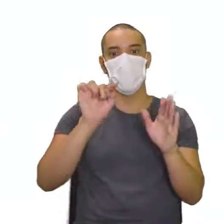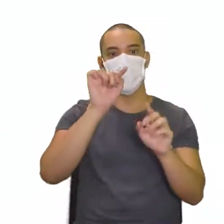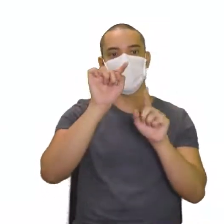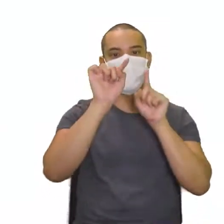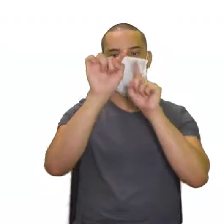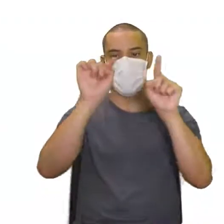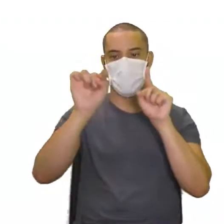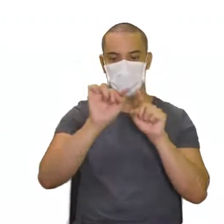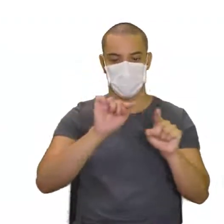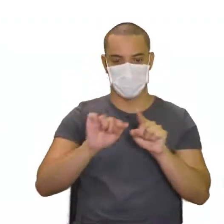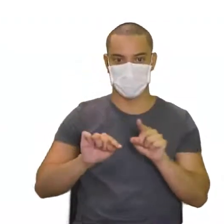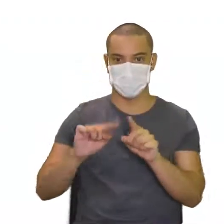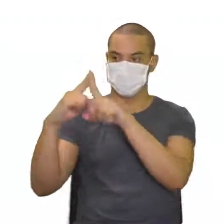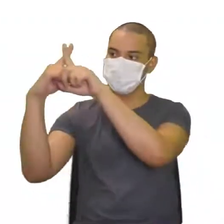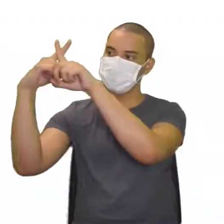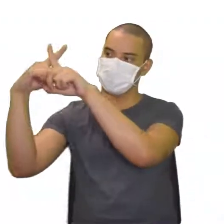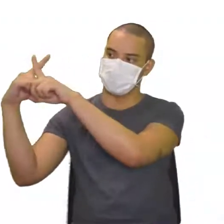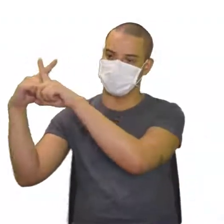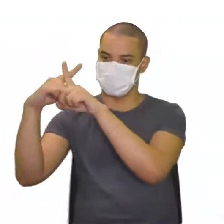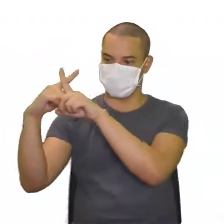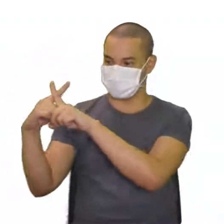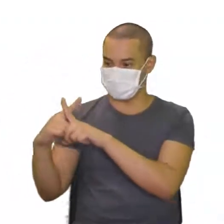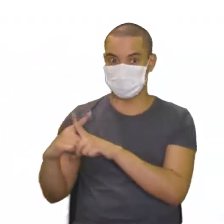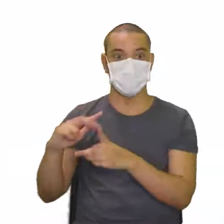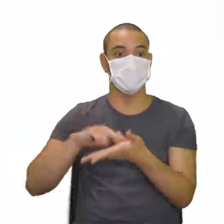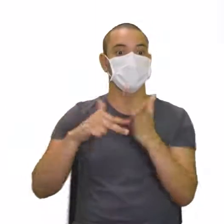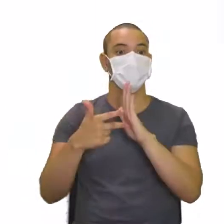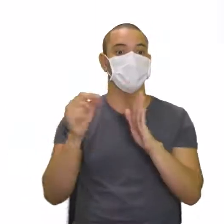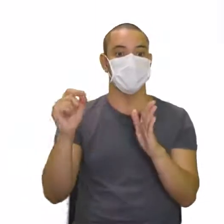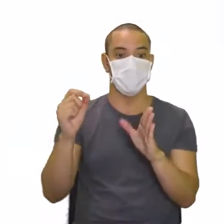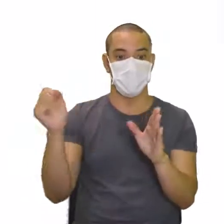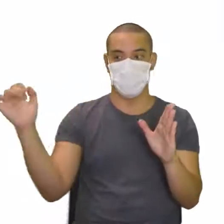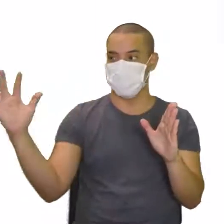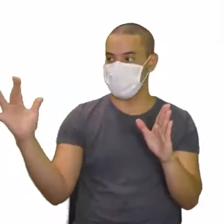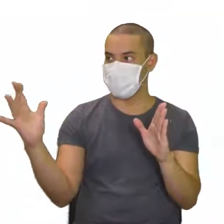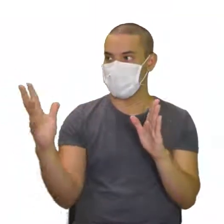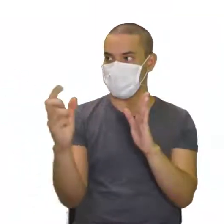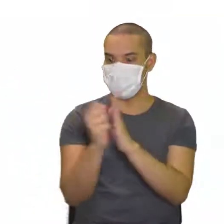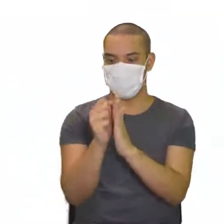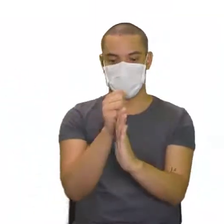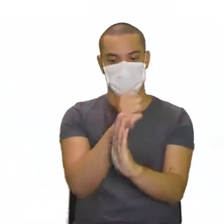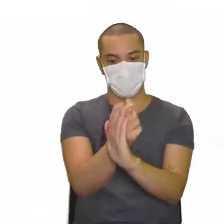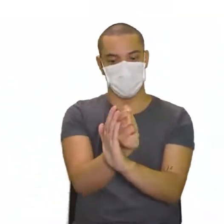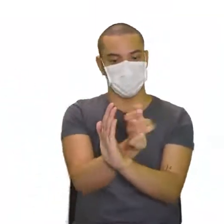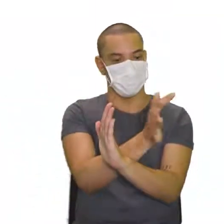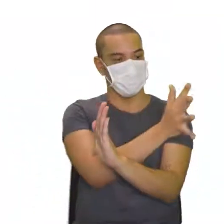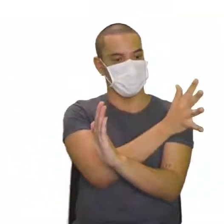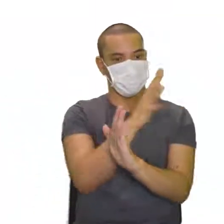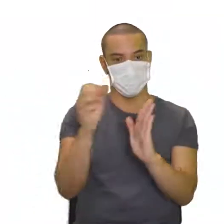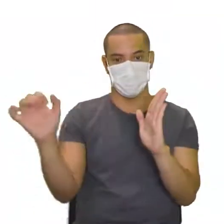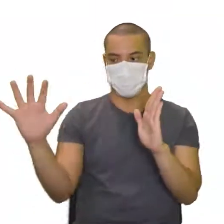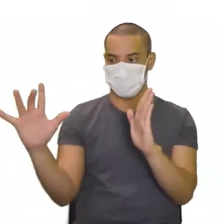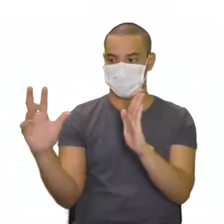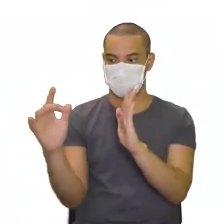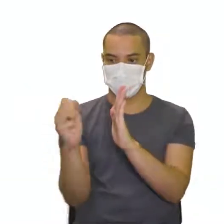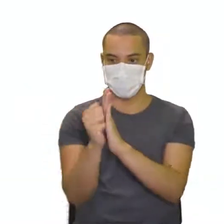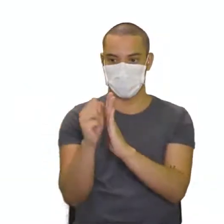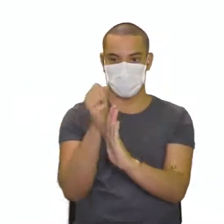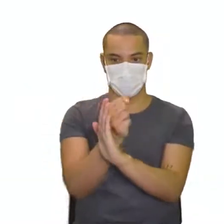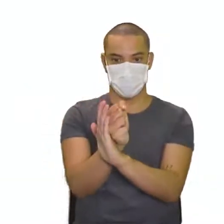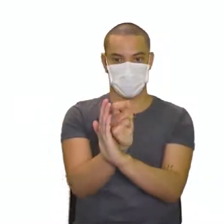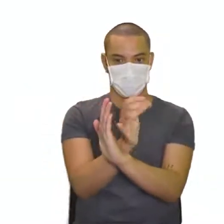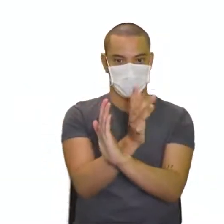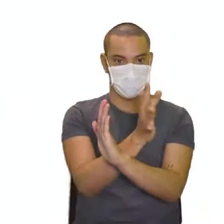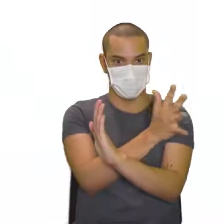envolvente, e do outro lado, olha só, representa entrando. Então, aqui, olha só, se a gente for pegar, se liga aqui de